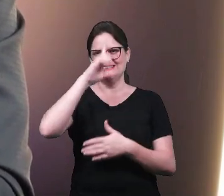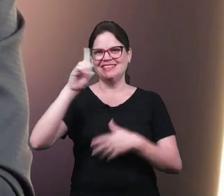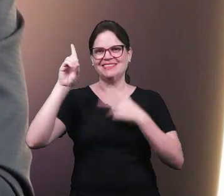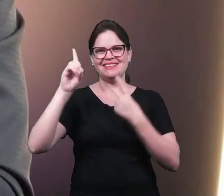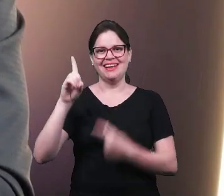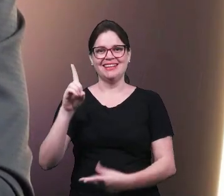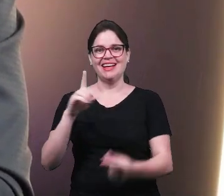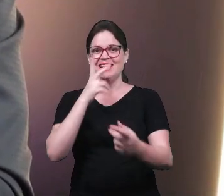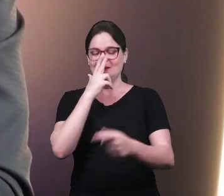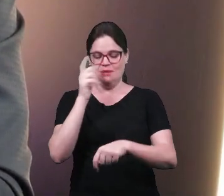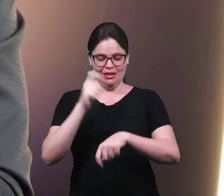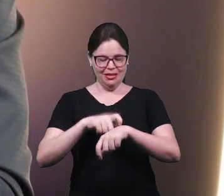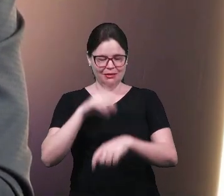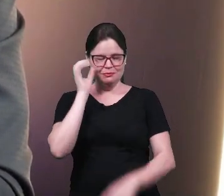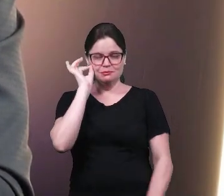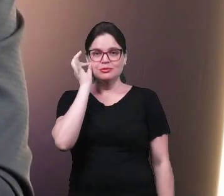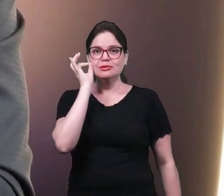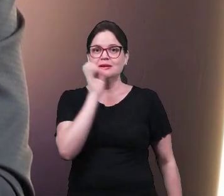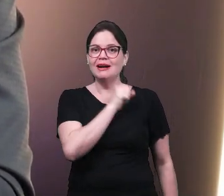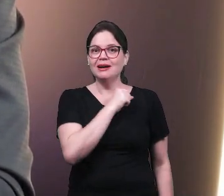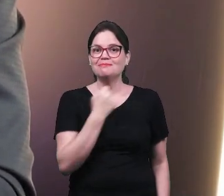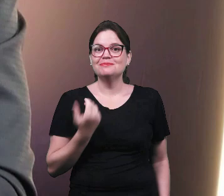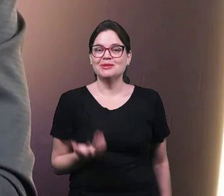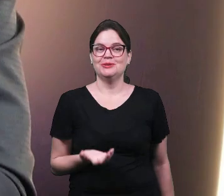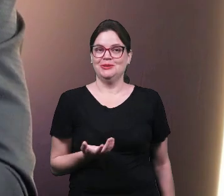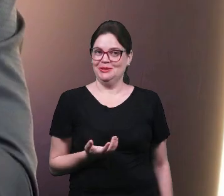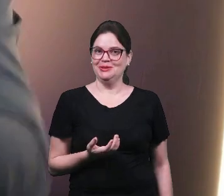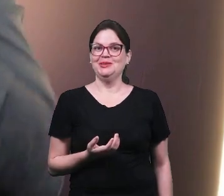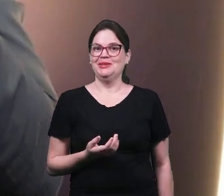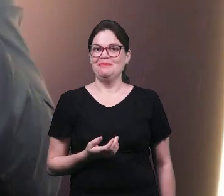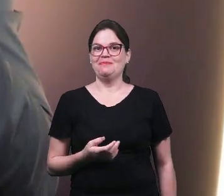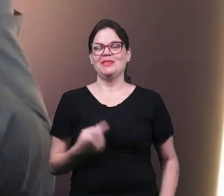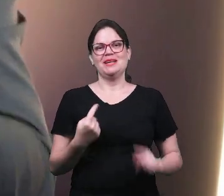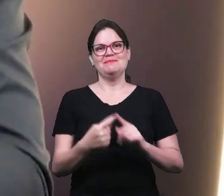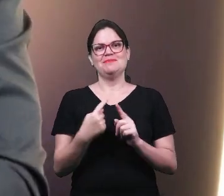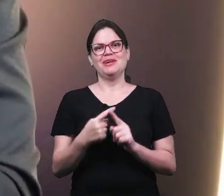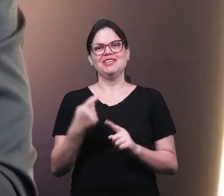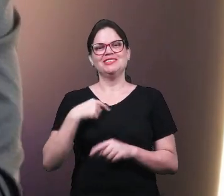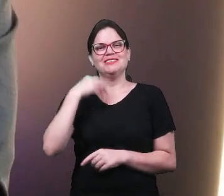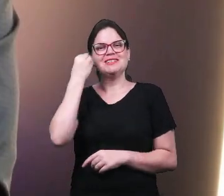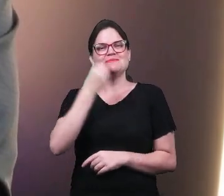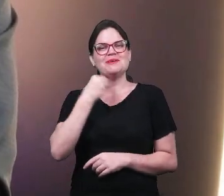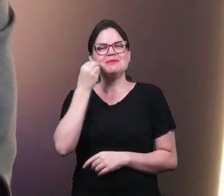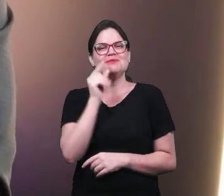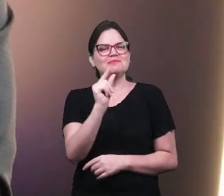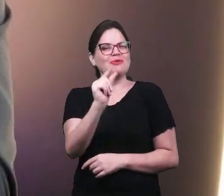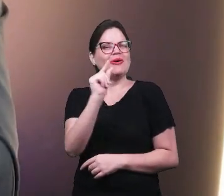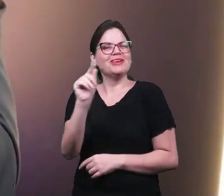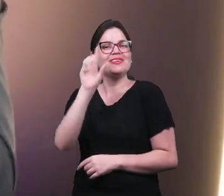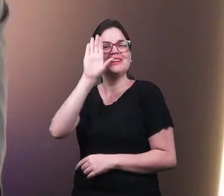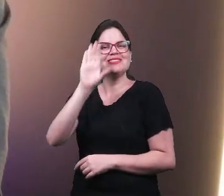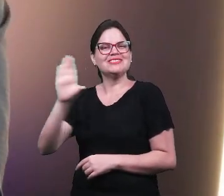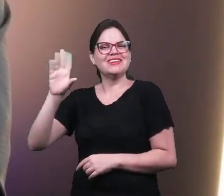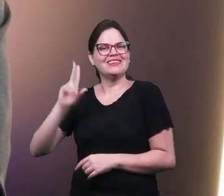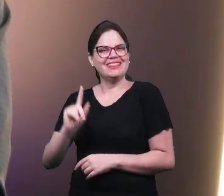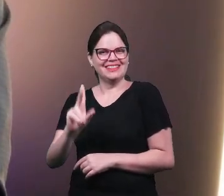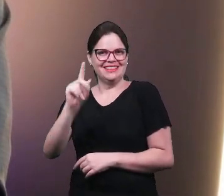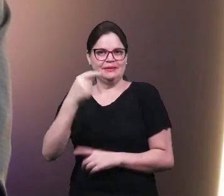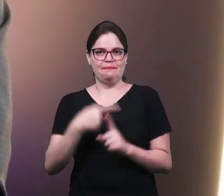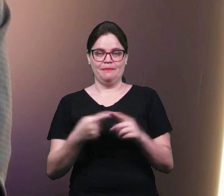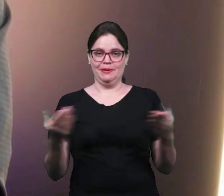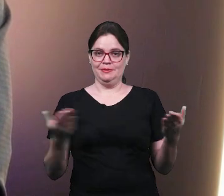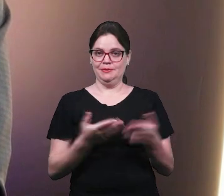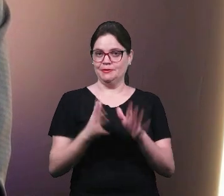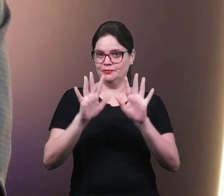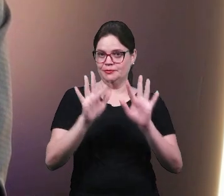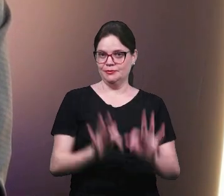o tempo ele se encurta, né? Sim. Porque nós estamos vivendo um pouquinho da eternidade. Mas já para encerrarmos aqui, nós queríamos deixar